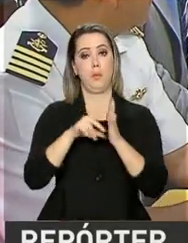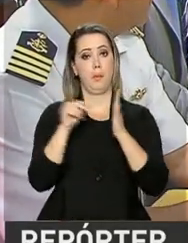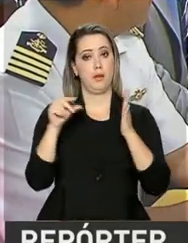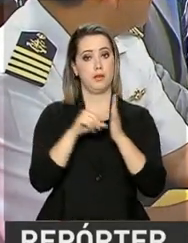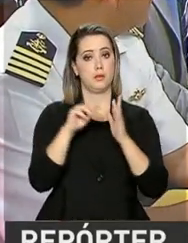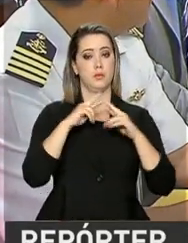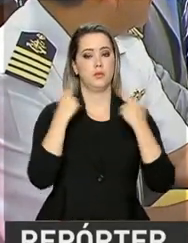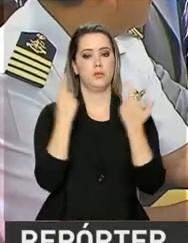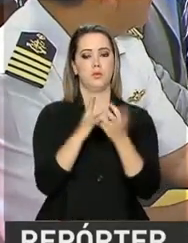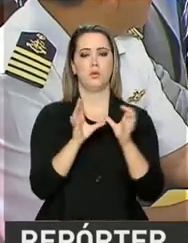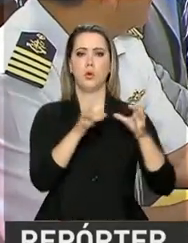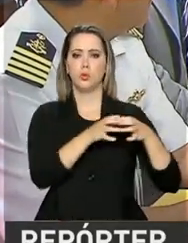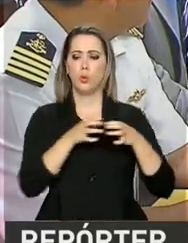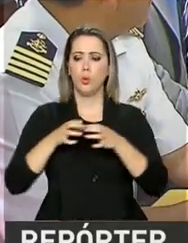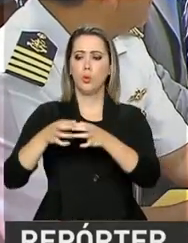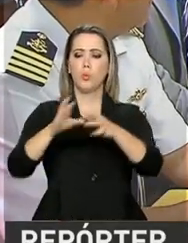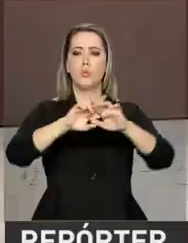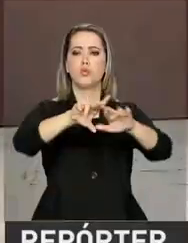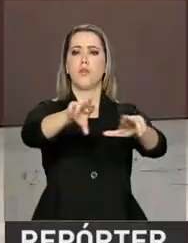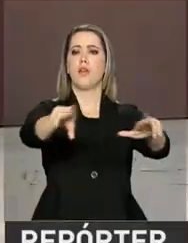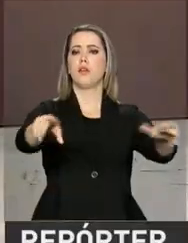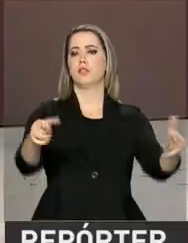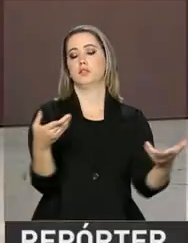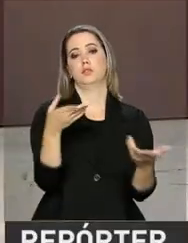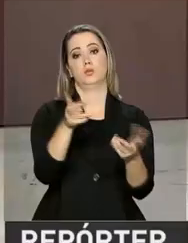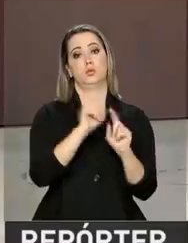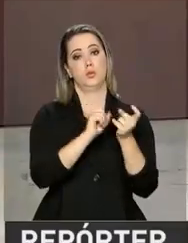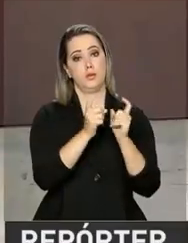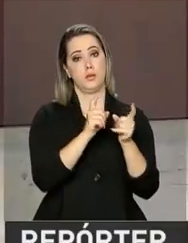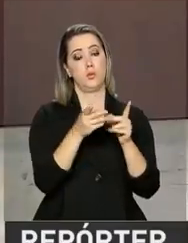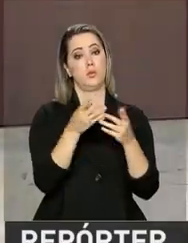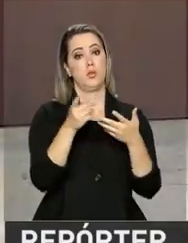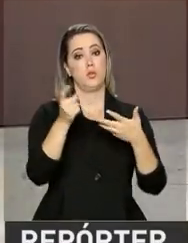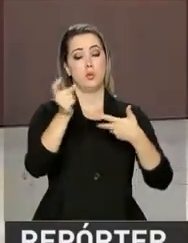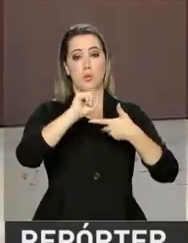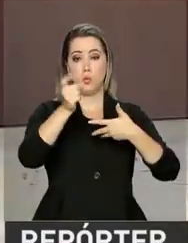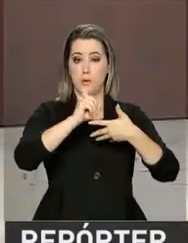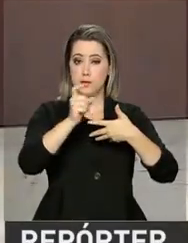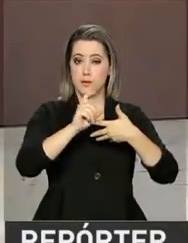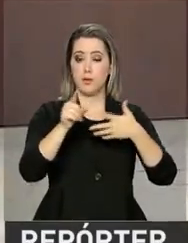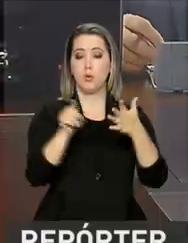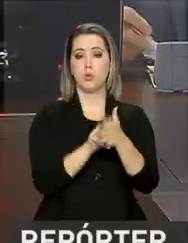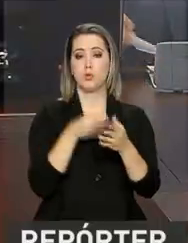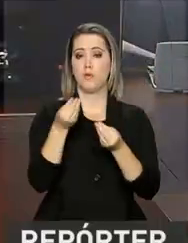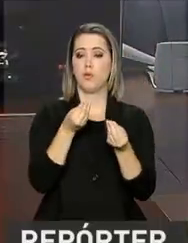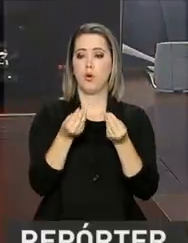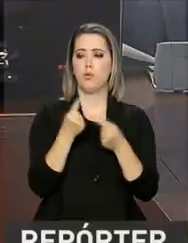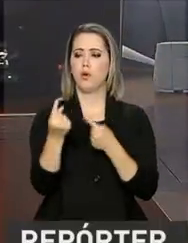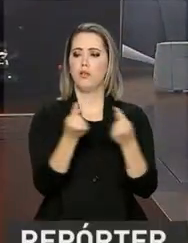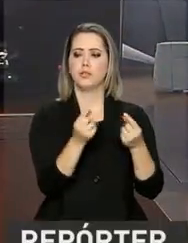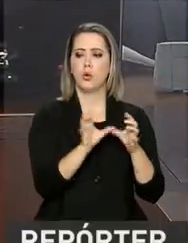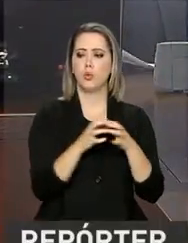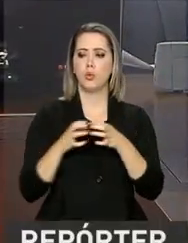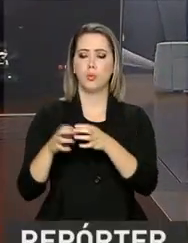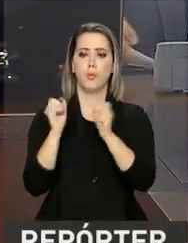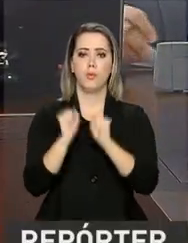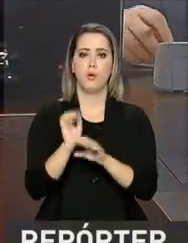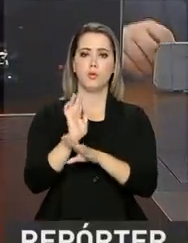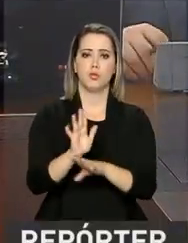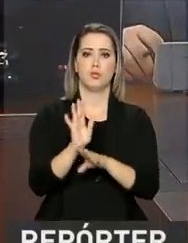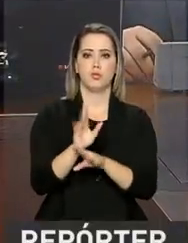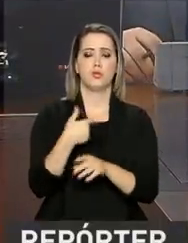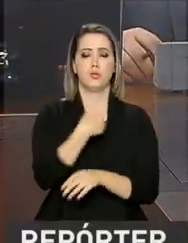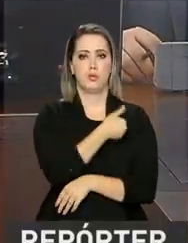representantes de diversos órgãos do executivo discutiram como cada setor poderá contribuir para que a união auxilia o estado